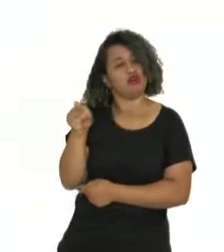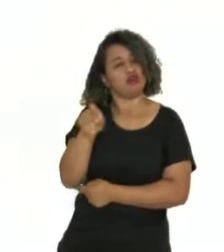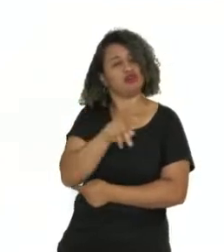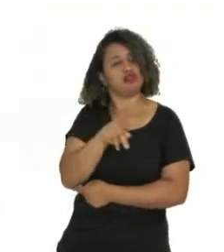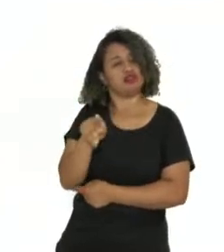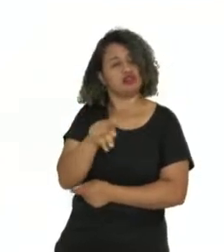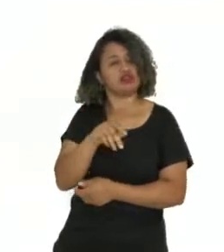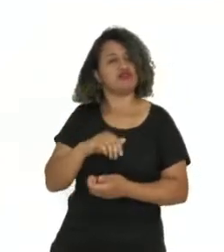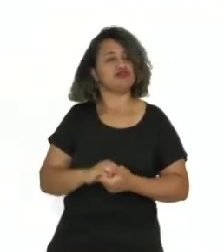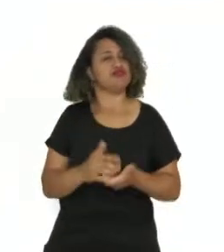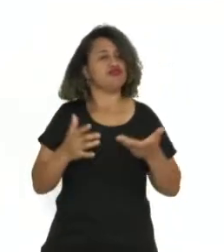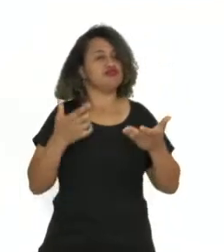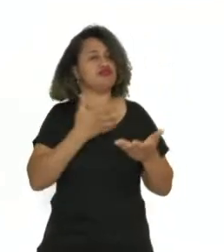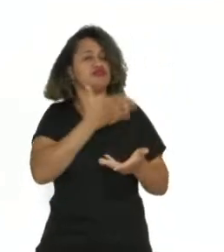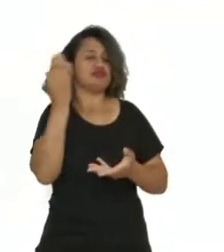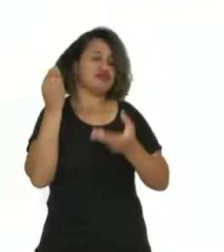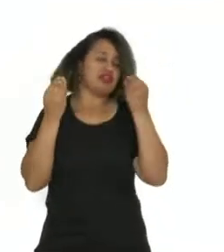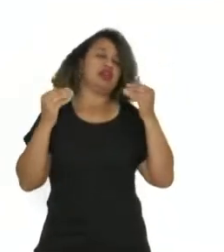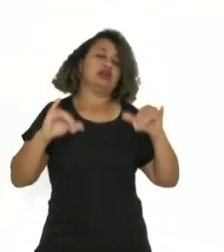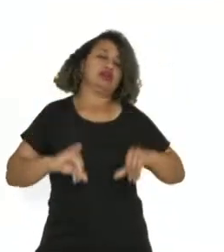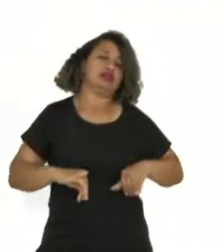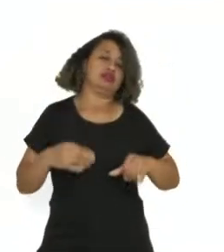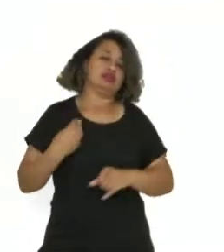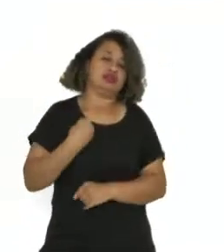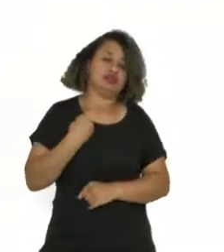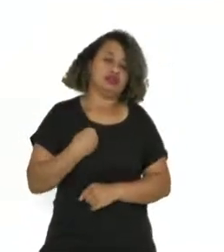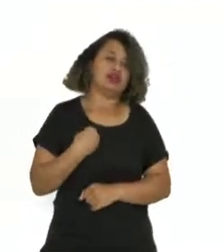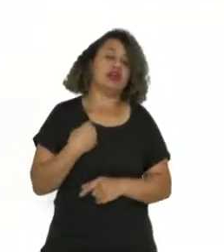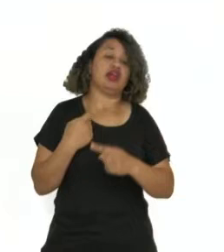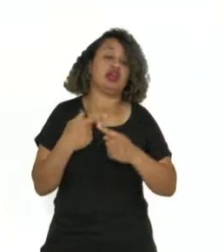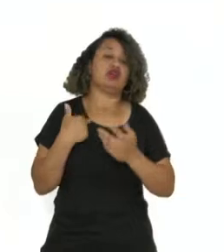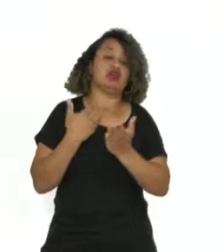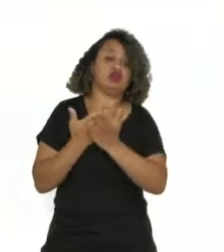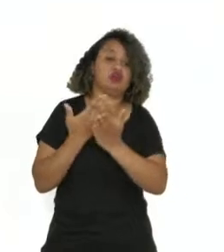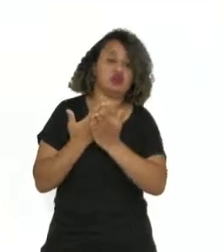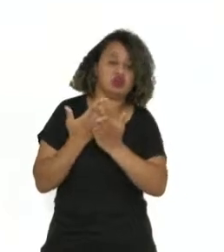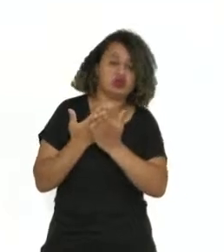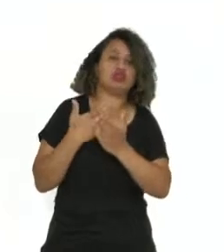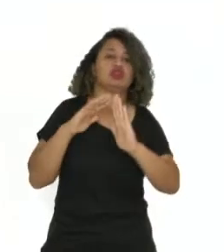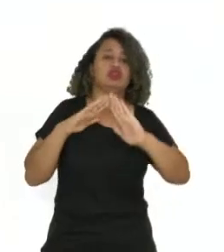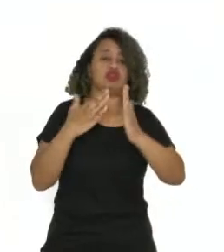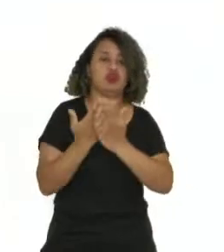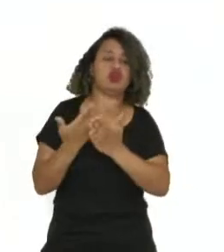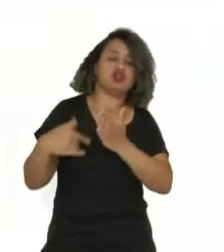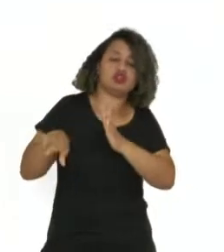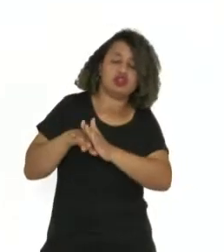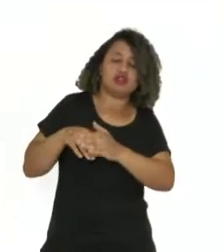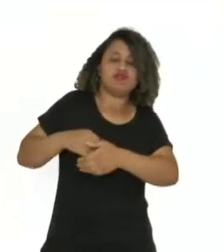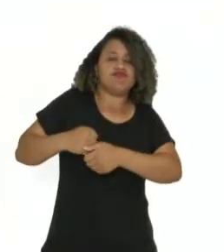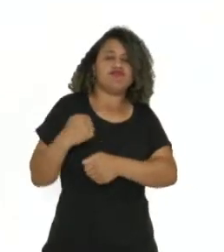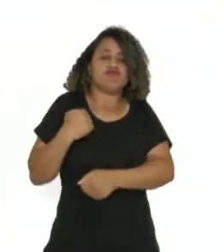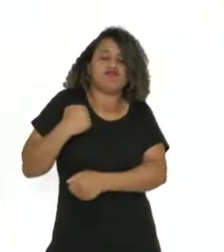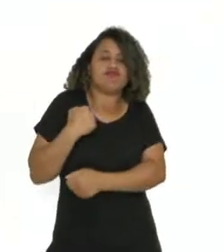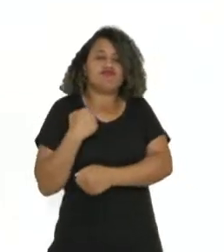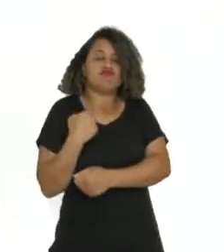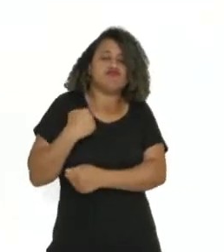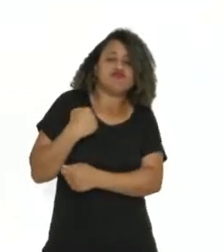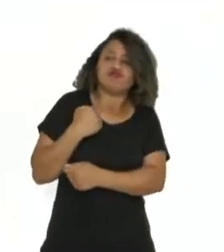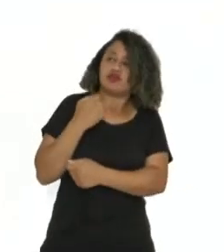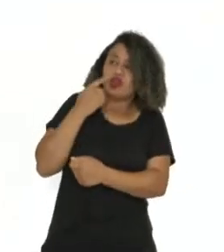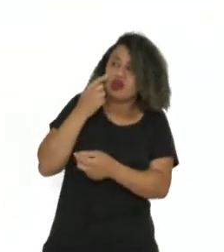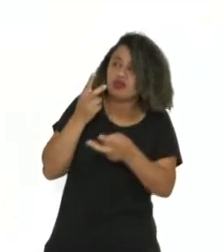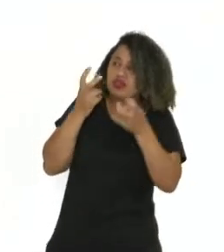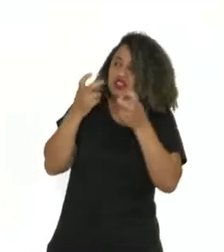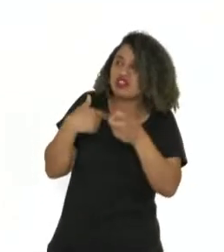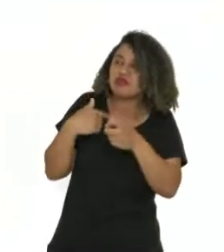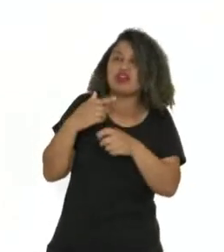ele se esquecesse das durezas da vida. Quando já cursando o ginásio, chegava com o material debaixo do braço, via-o